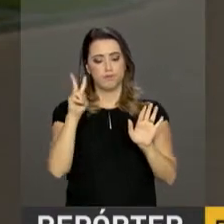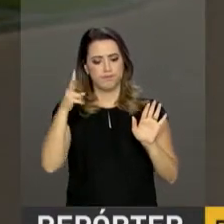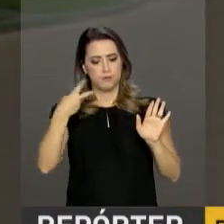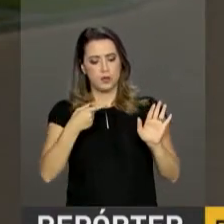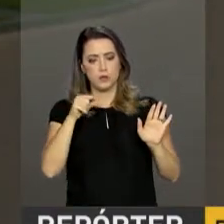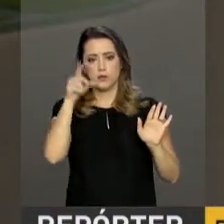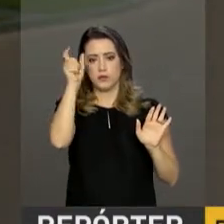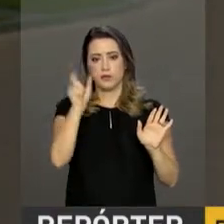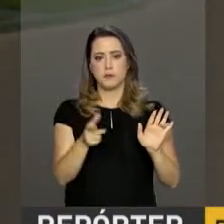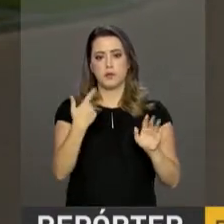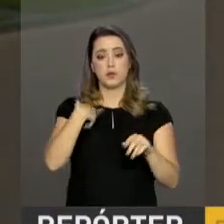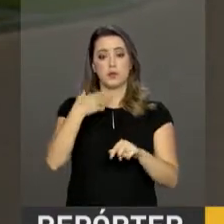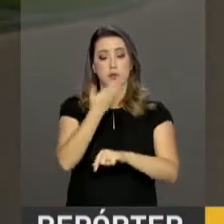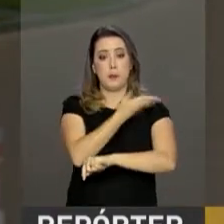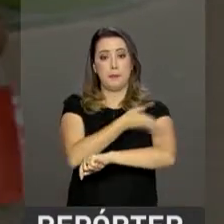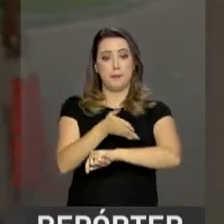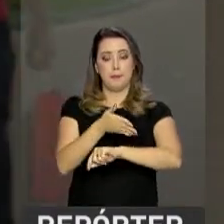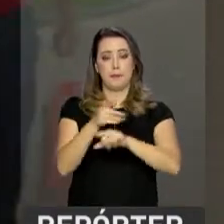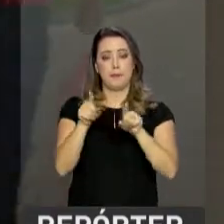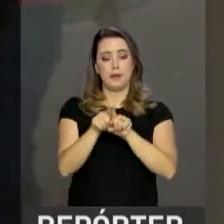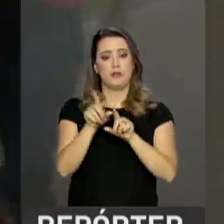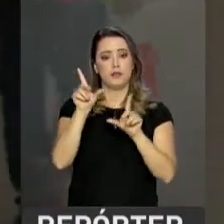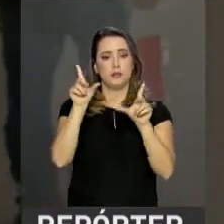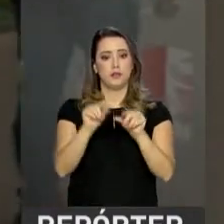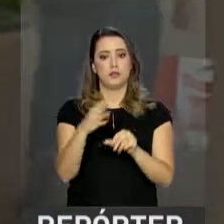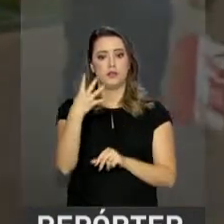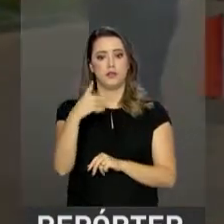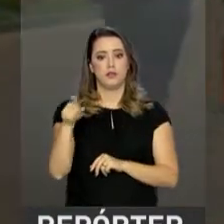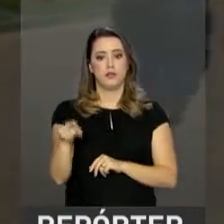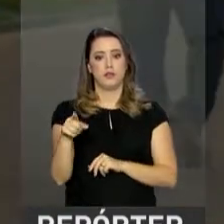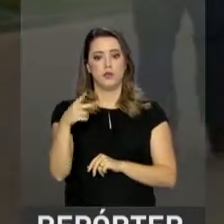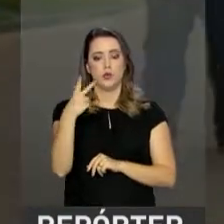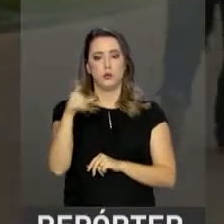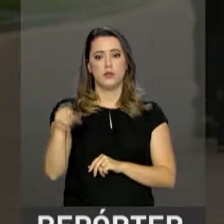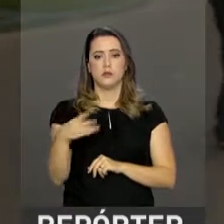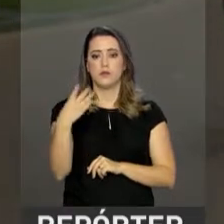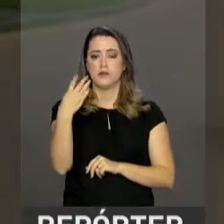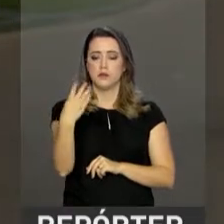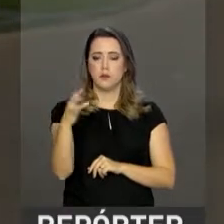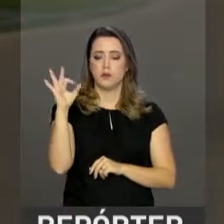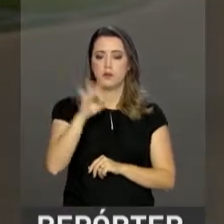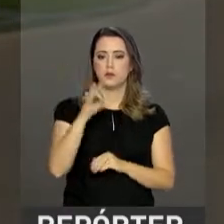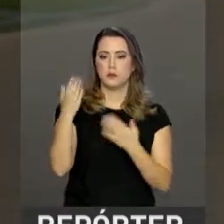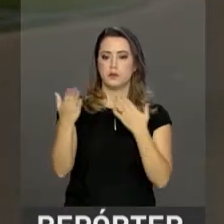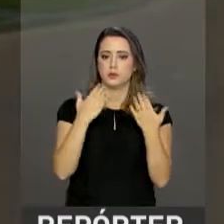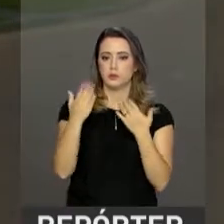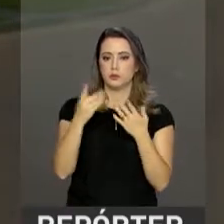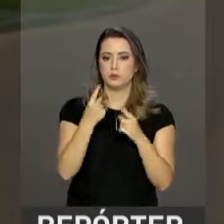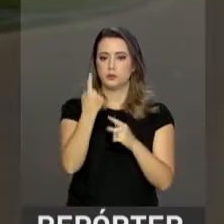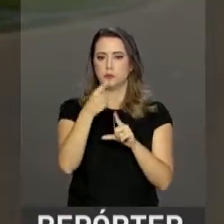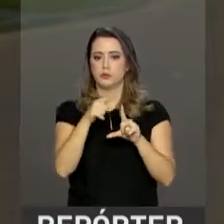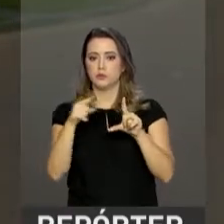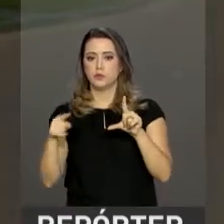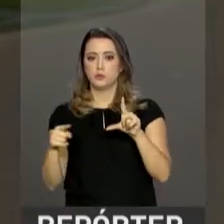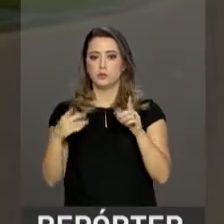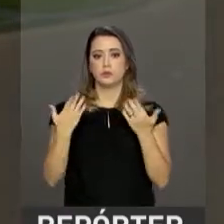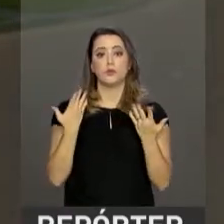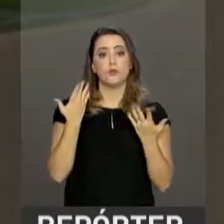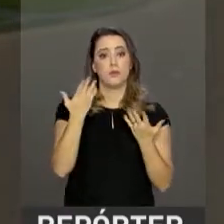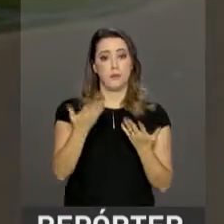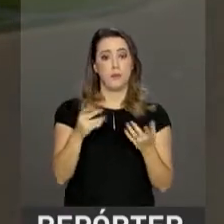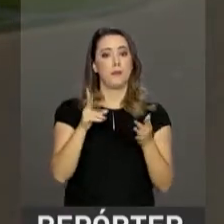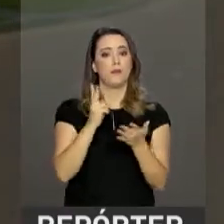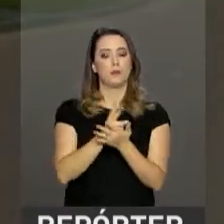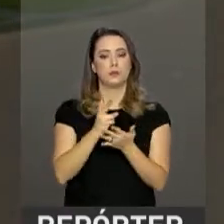se autodeclararam brancas caiu 2,4% em 2017 se comparado a 2012. No mesmo